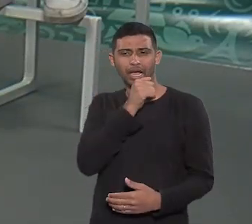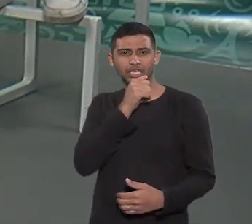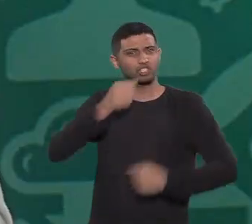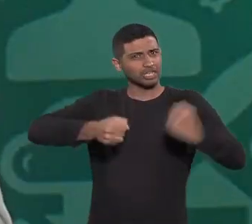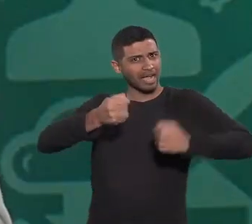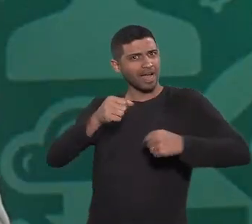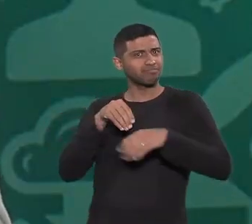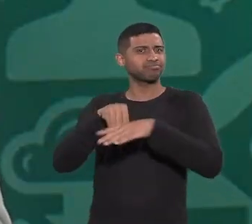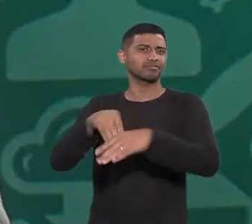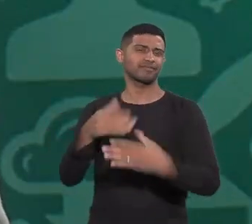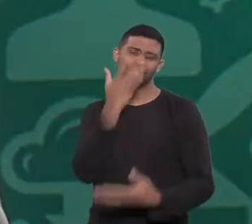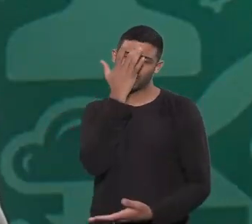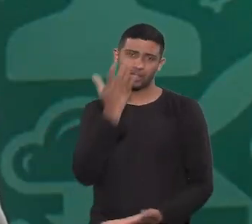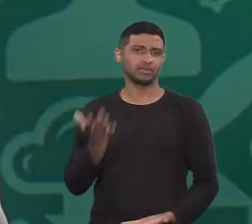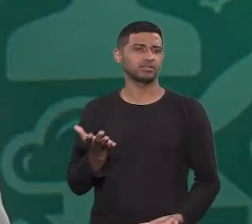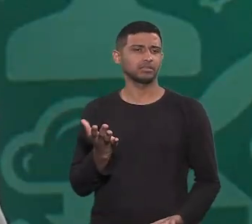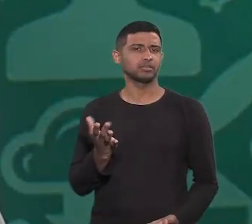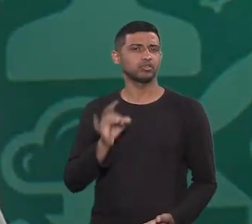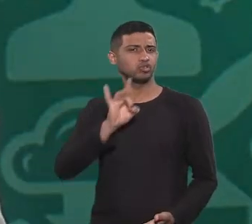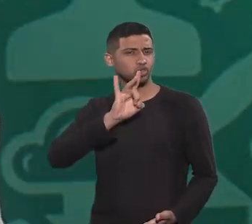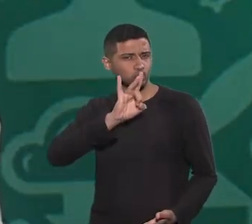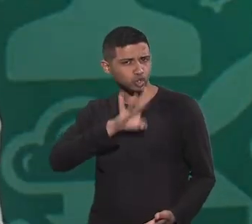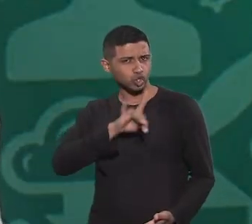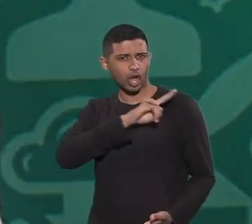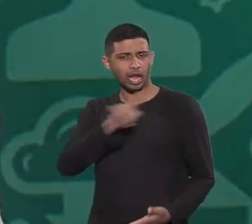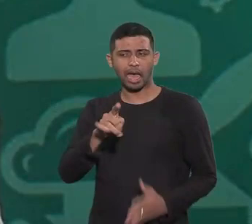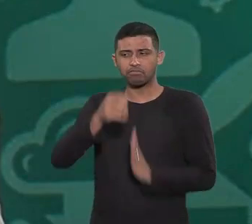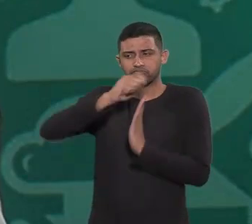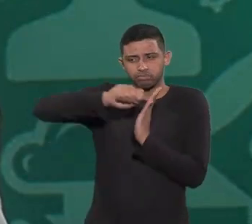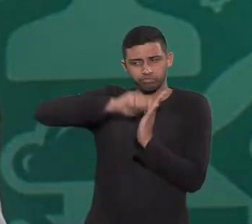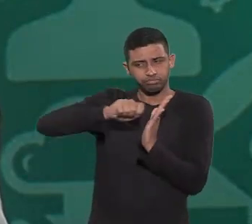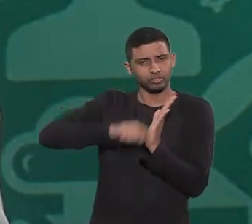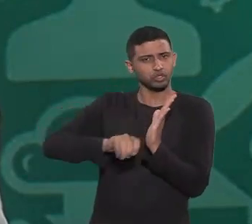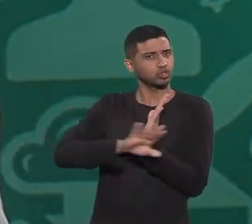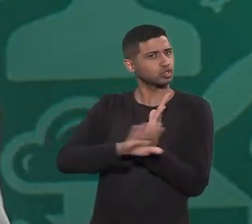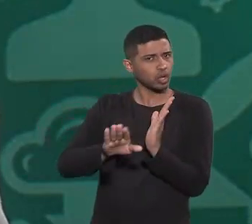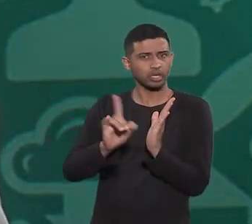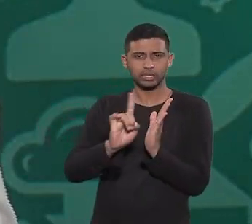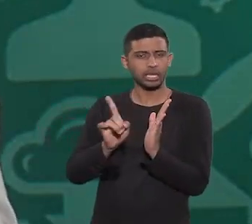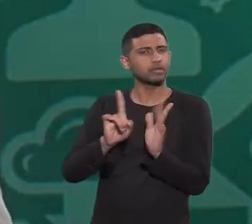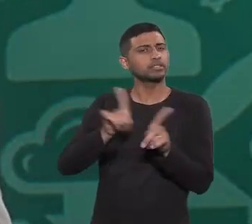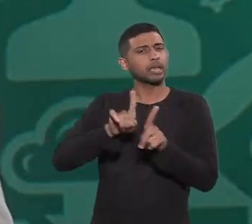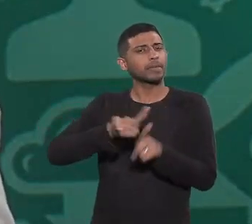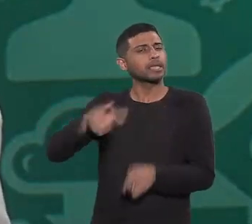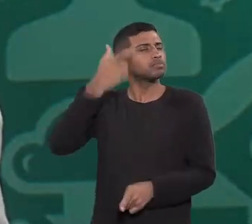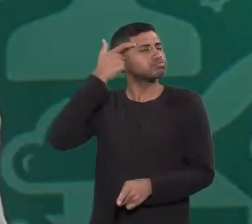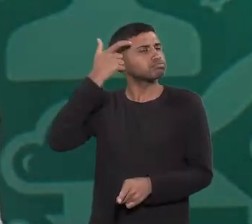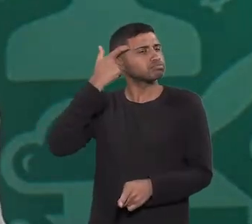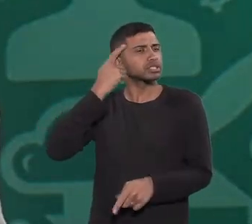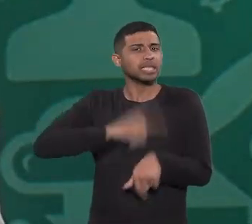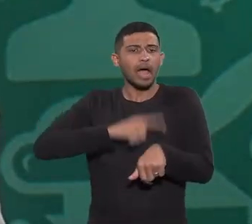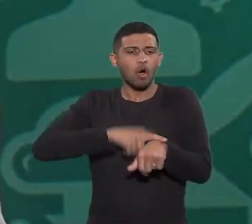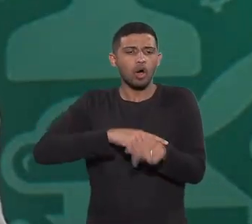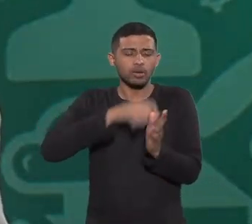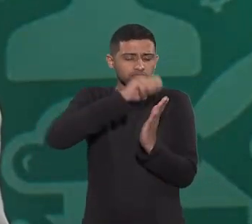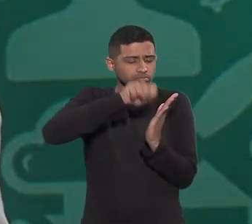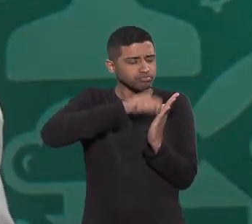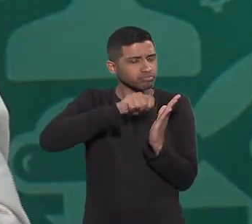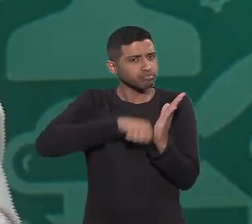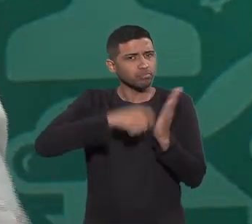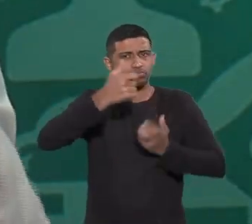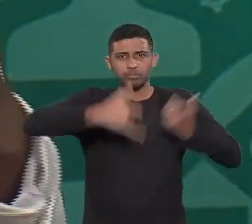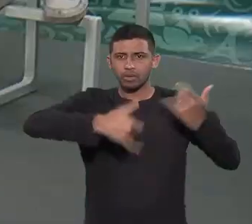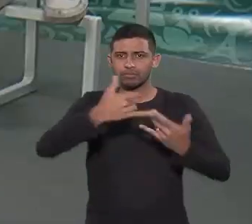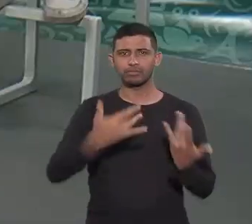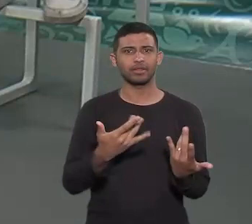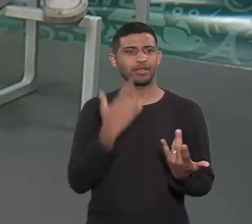estrutura, porque não é só o conteúdo que está sendo avaliado ali, é só a capacidade de desenvolver o conteúdo naquele momento. Então,